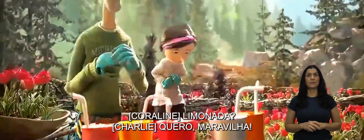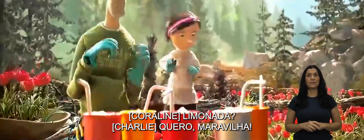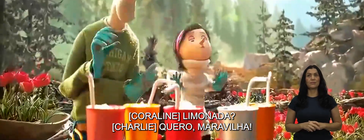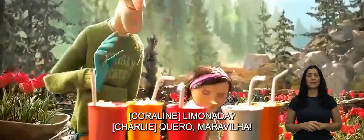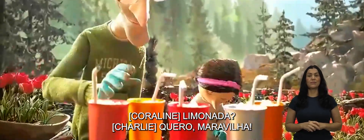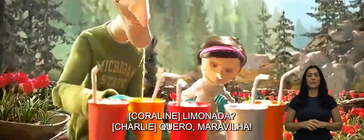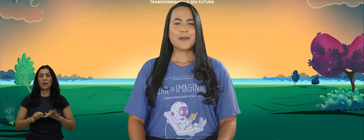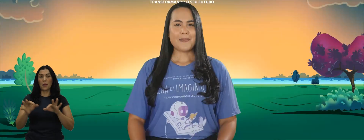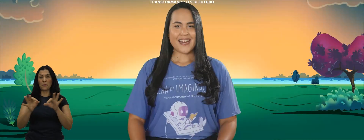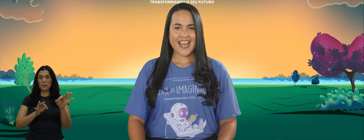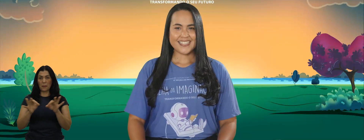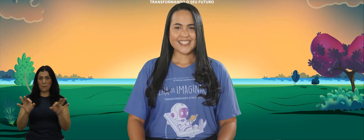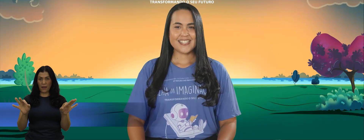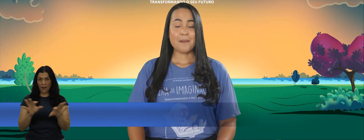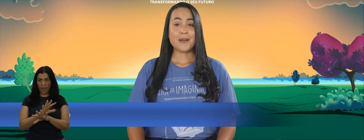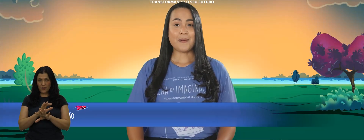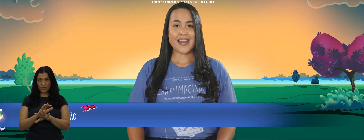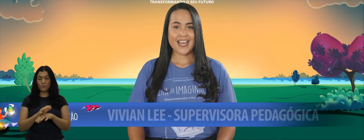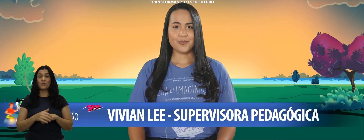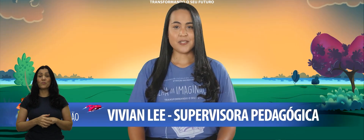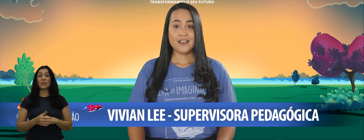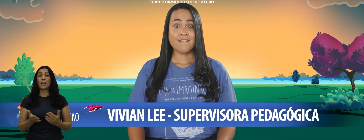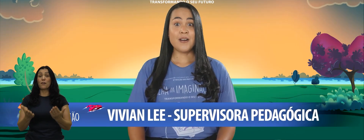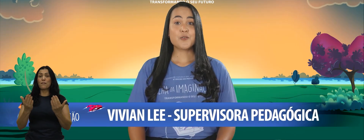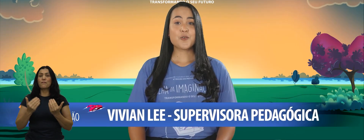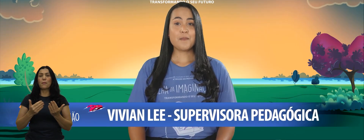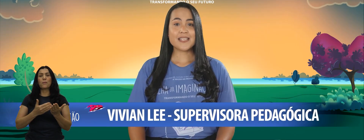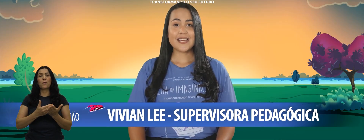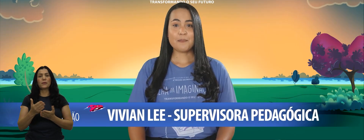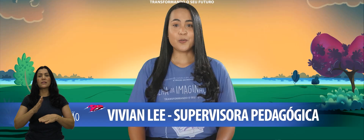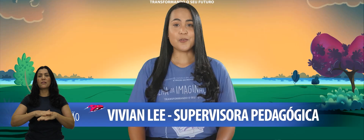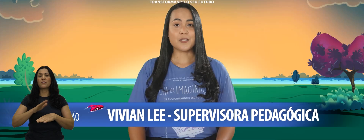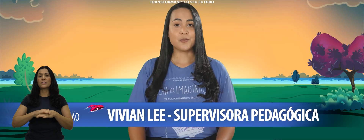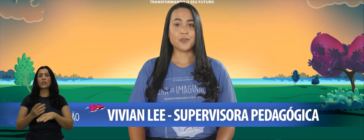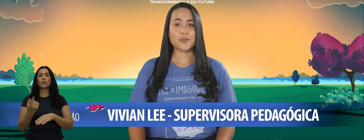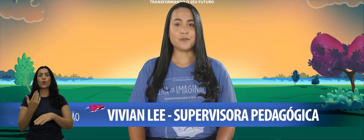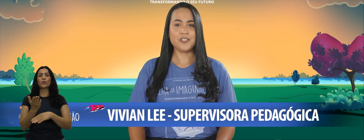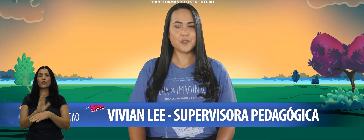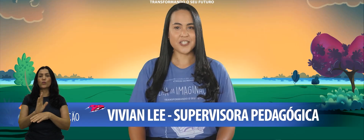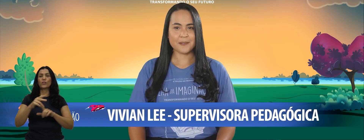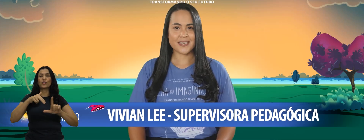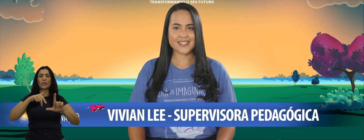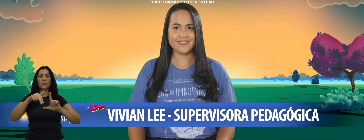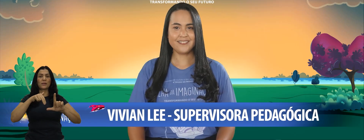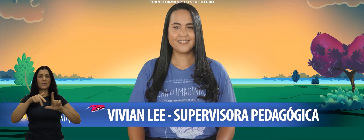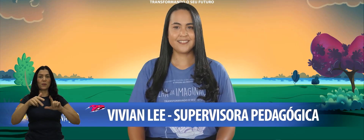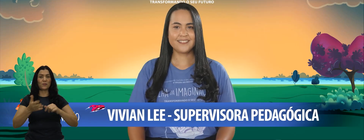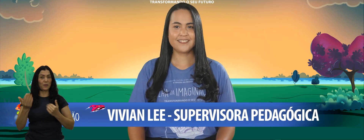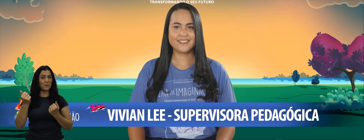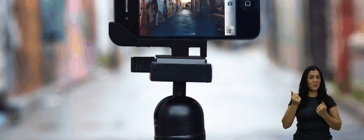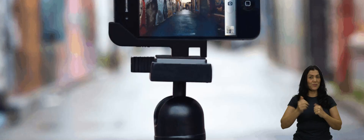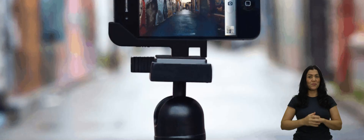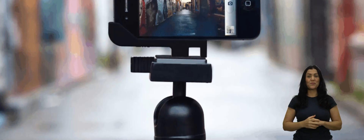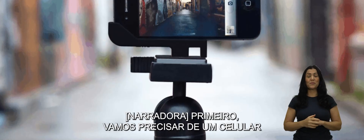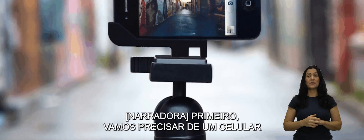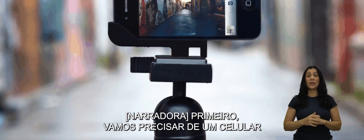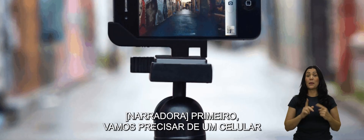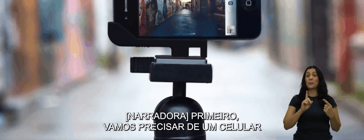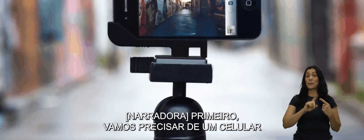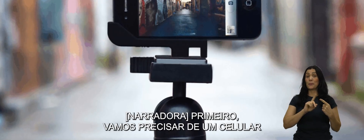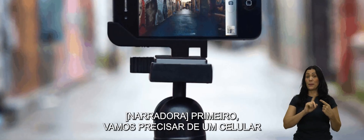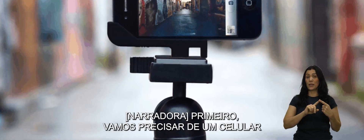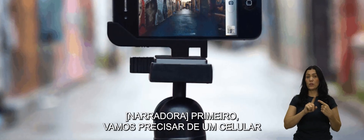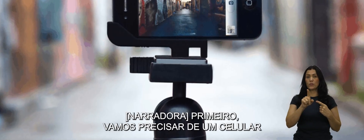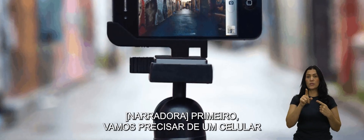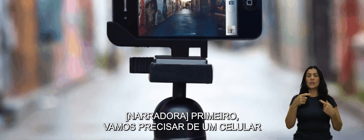Limonada? Quero, maravilha. Preparadas? Preparados? Vamos começar a produção do nosso vídeo de animação?